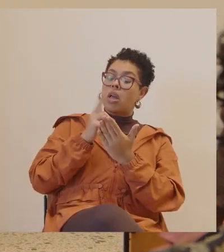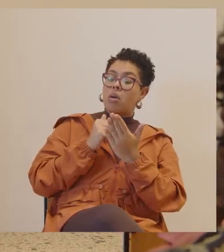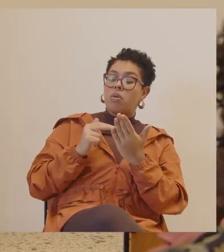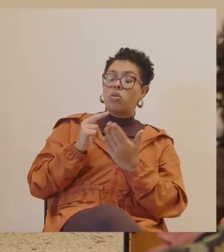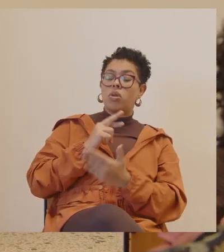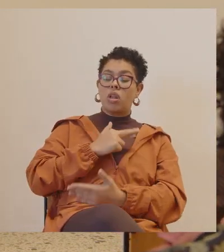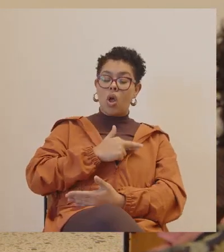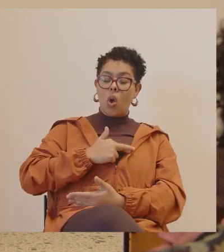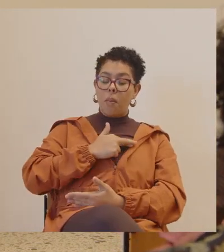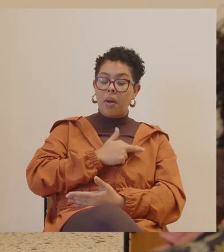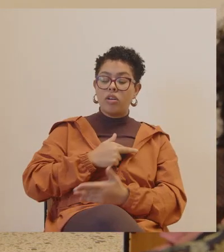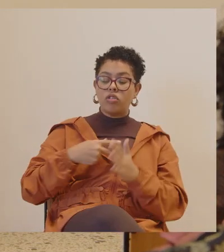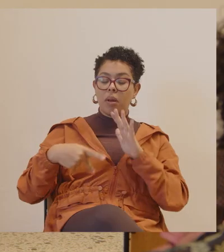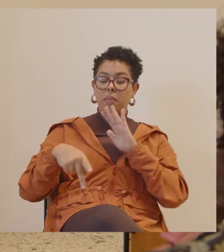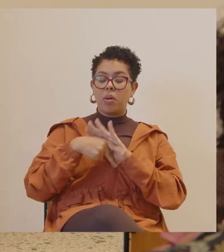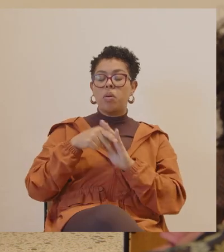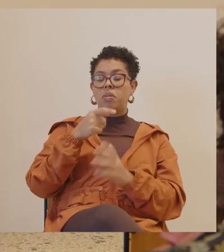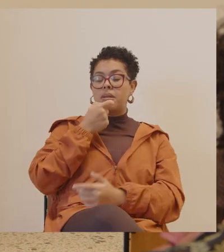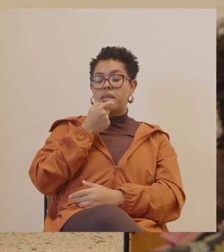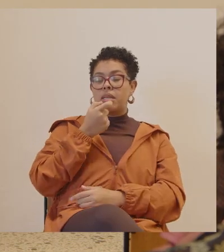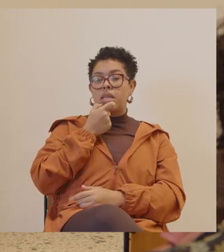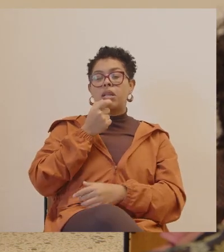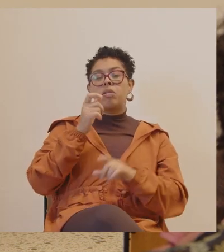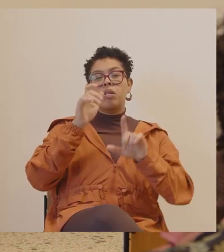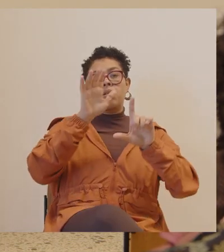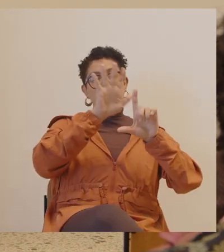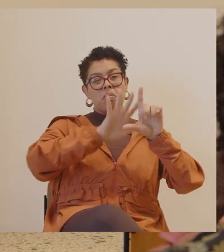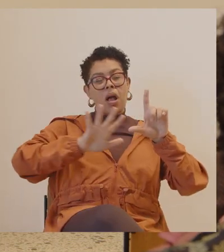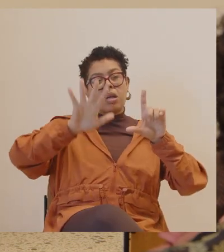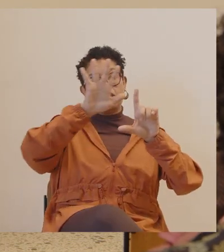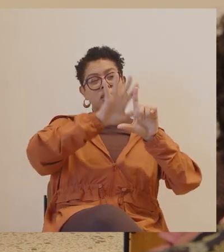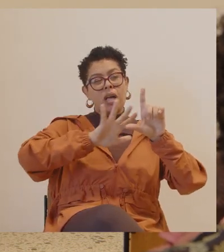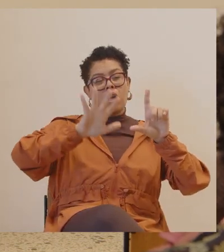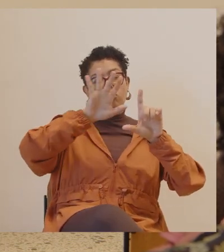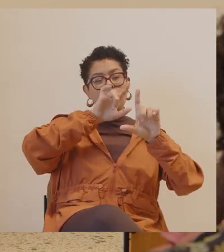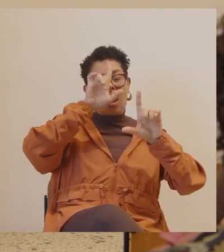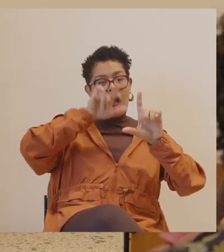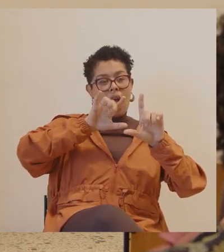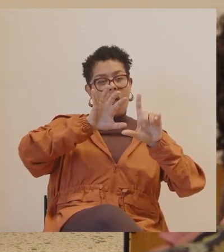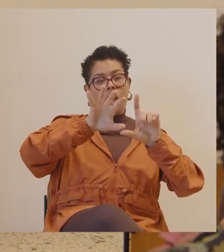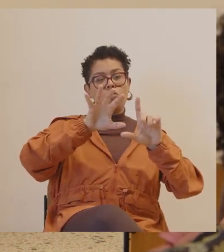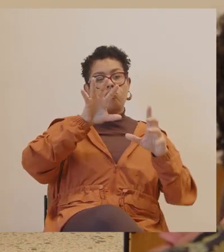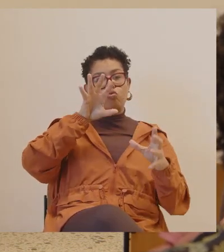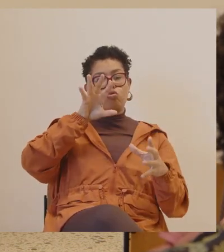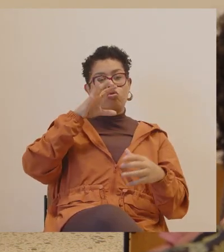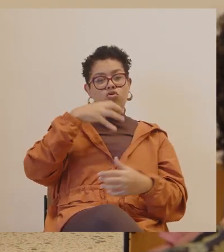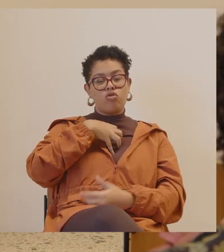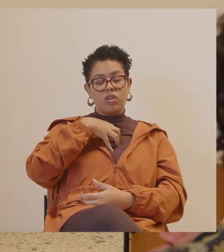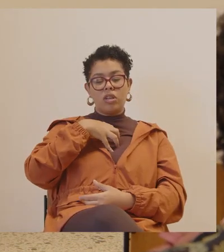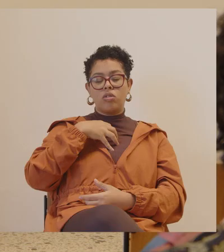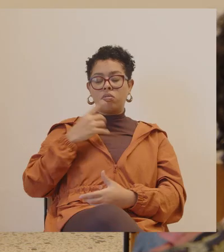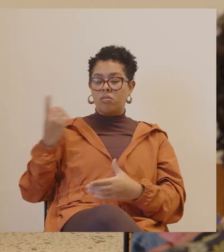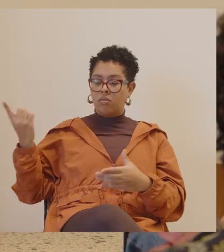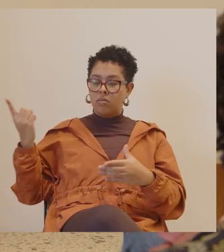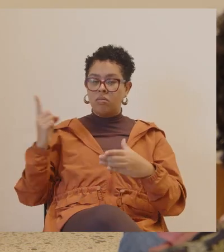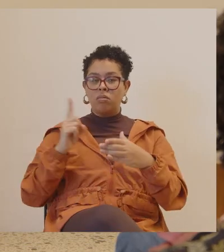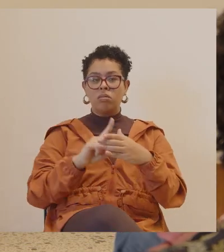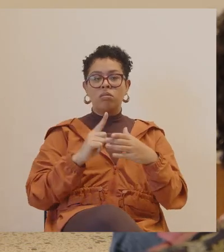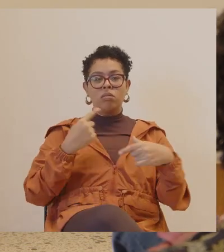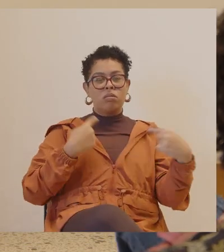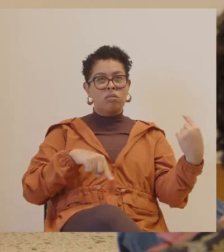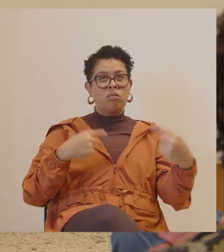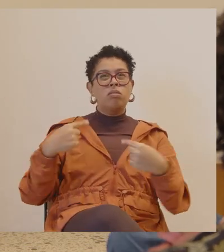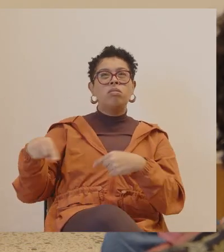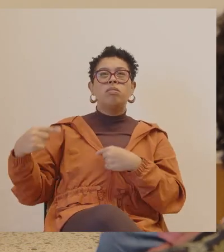romântica, né, britânica, de paisagem, é uma maneira dele se inserir, né, nesse debate